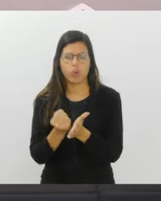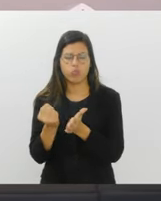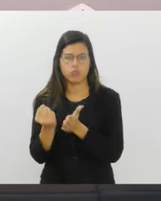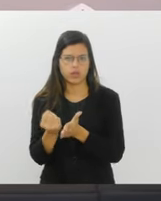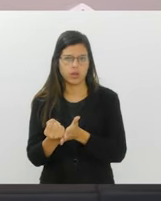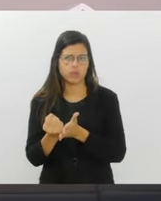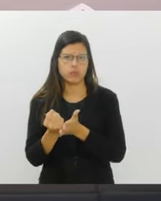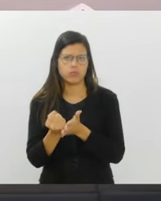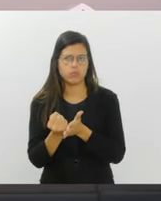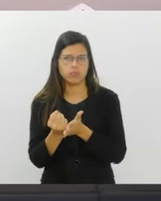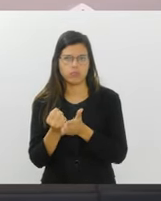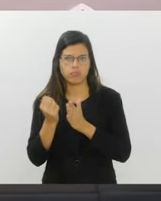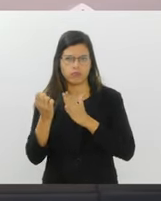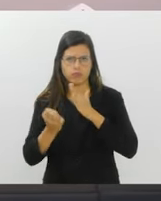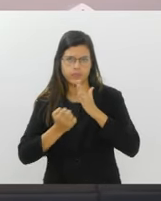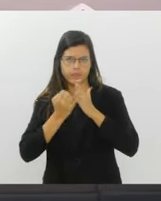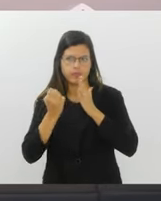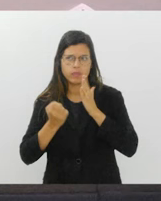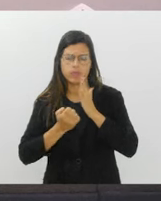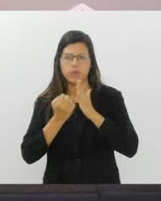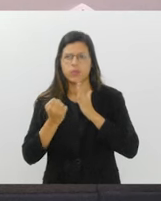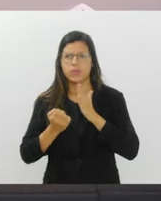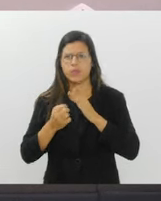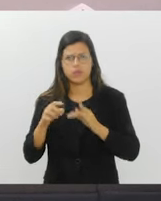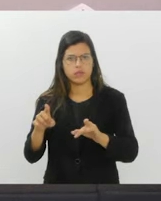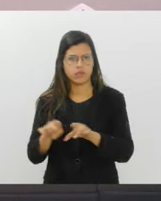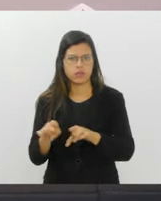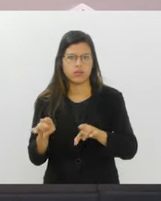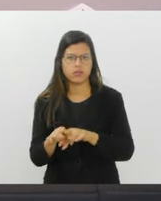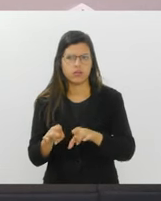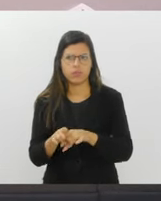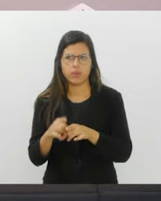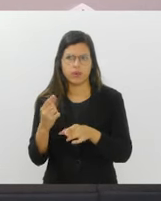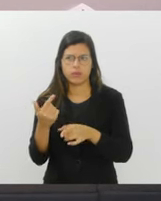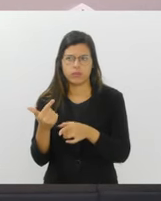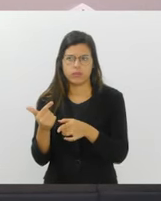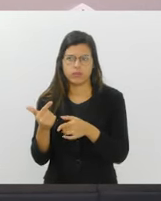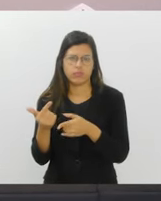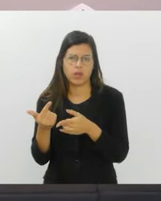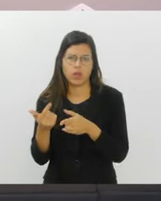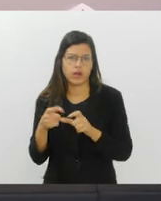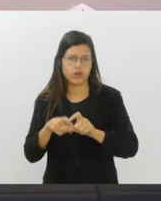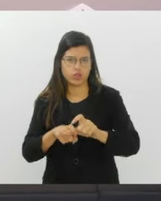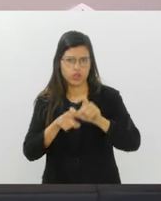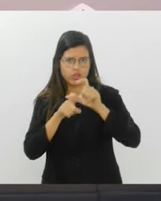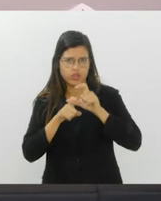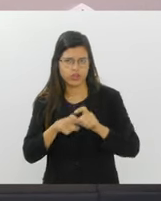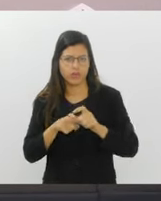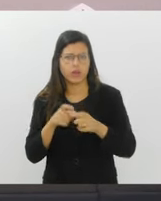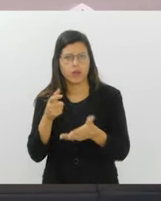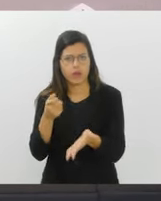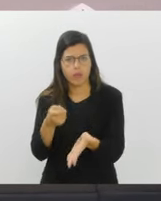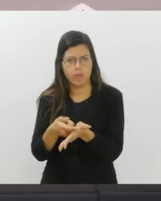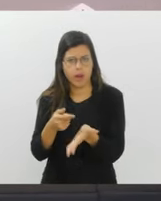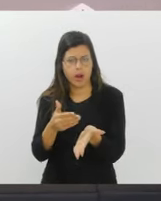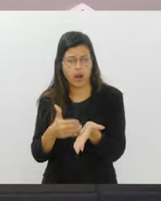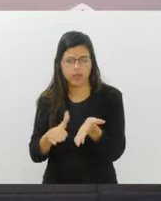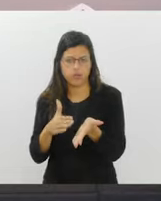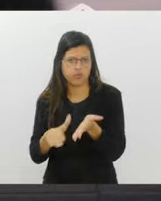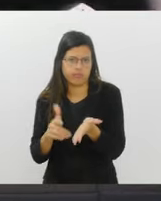contratos da empresa, nem tampouco os seus créditos e débitos. Até porque o